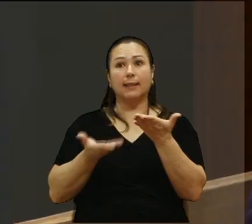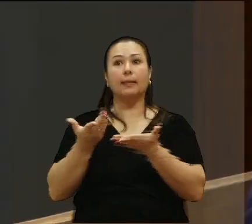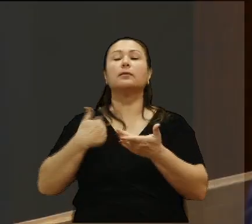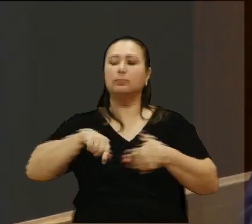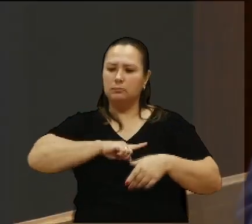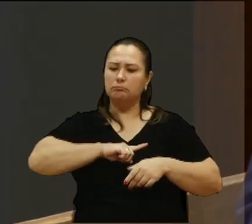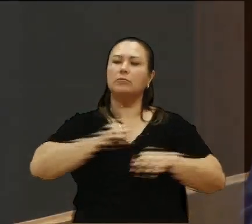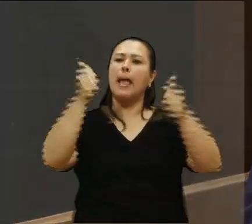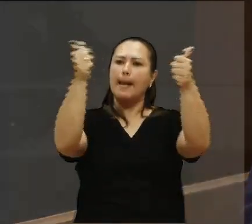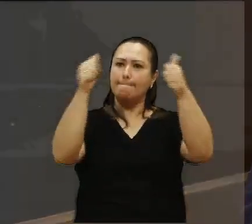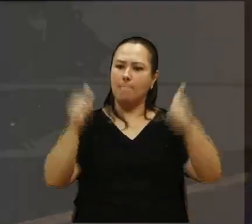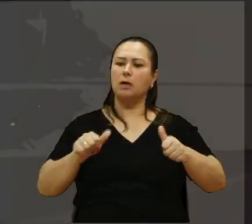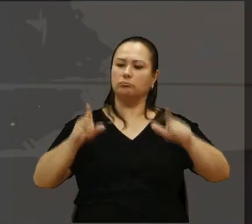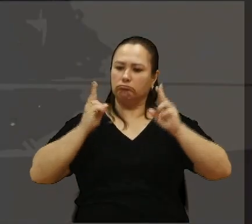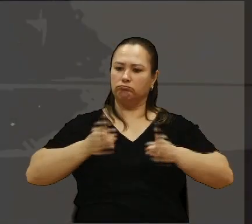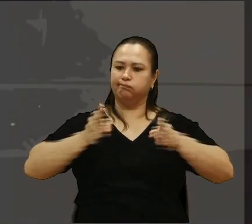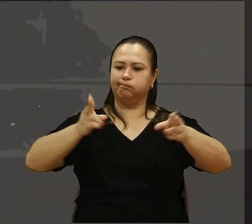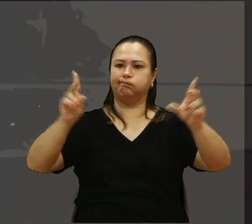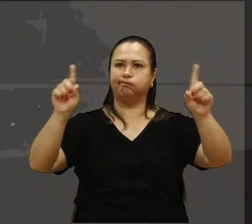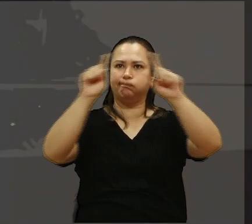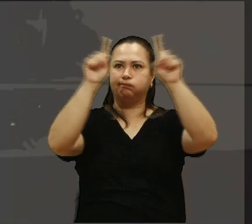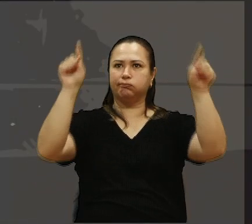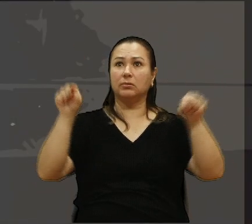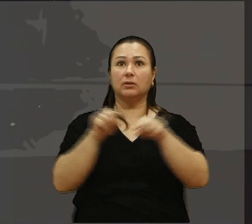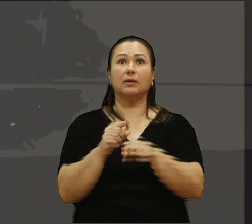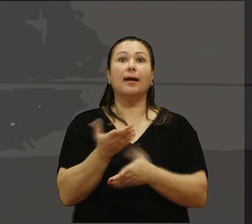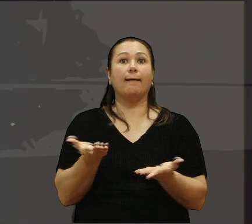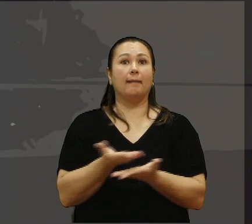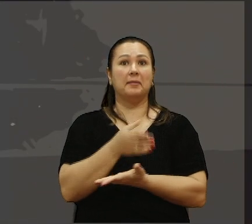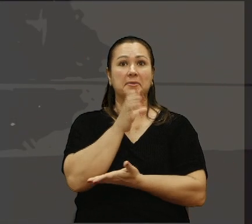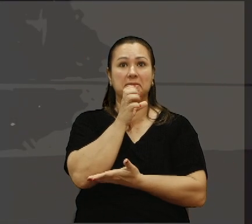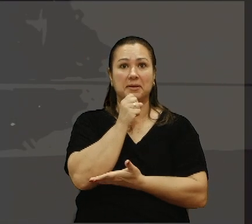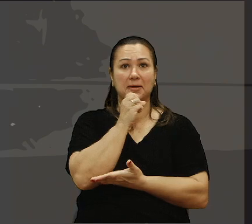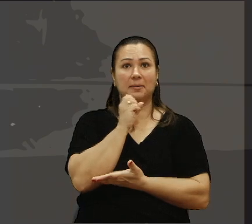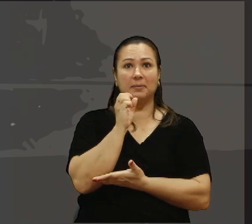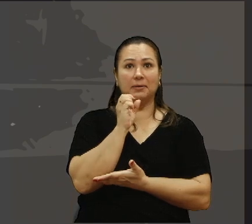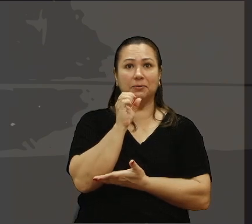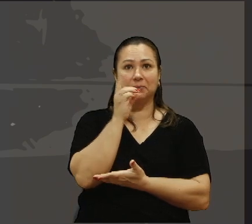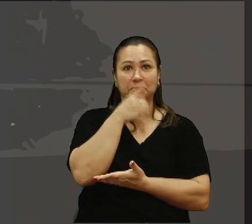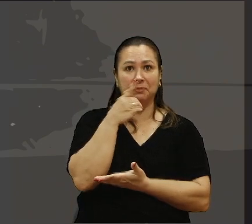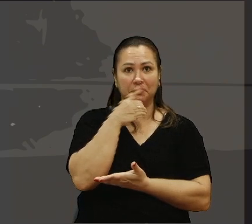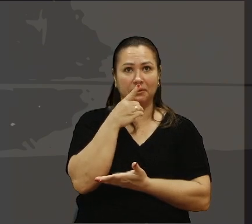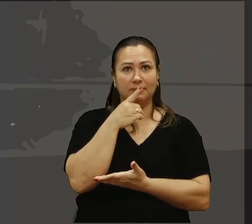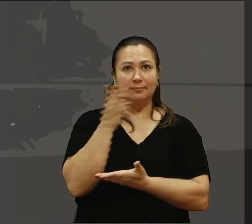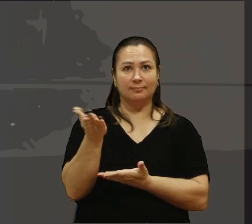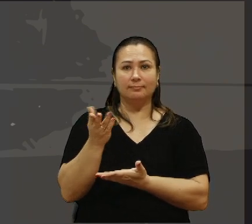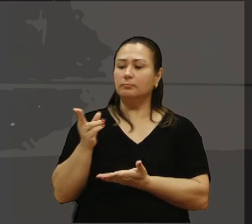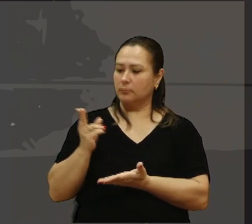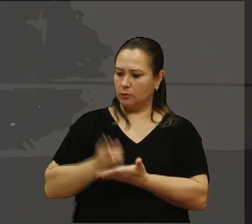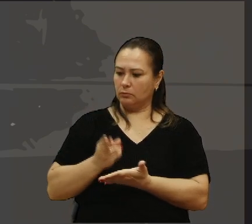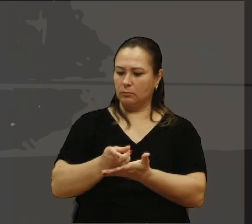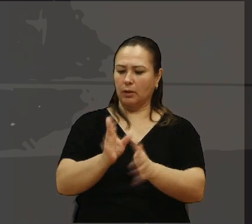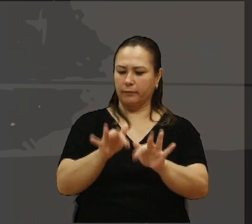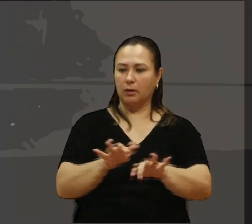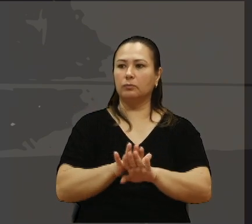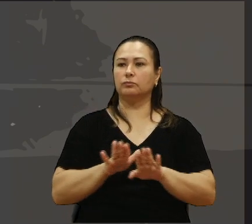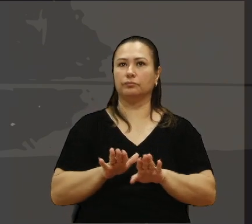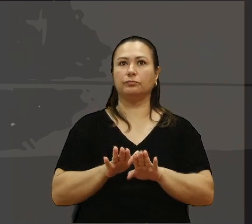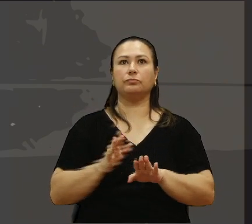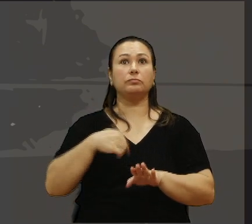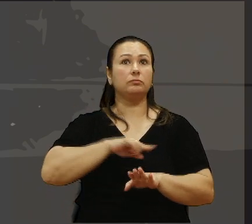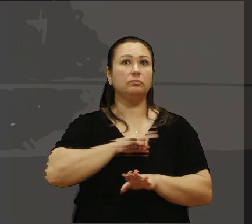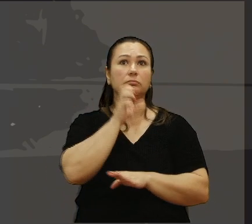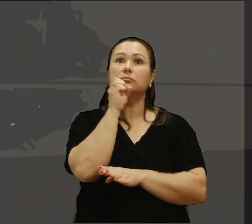tela, nesse final de semana... Posso continuar até eu acabar, Rafael? Nesse final de